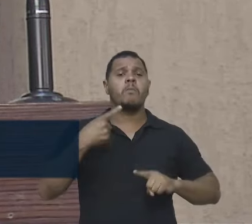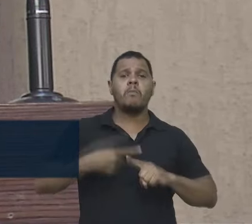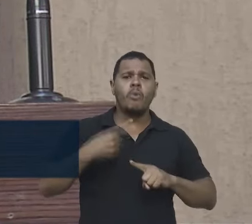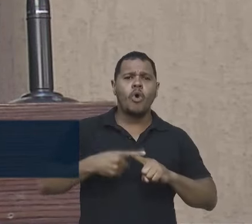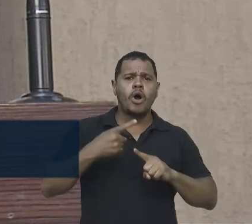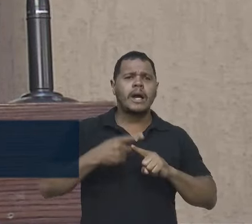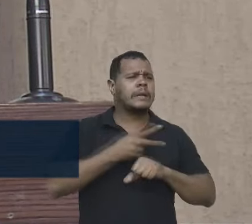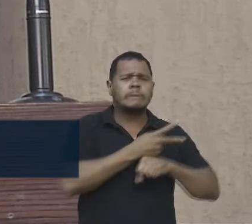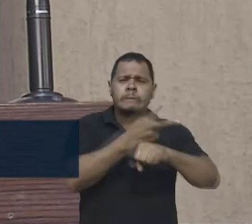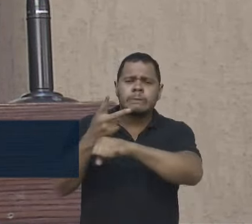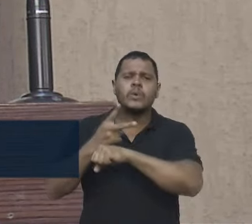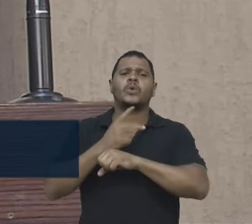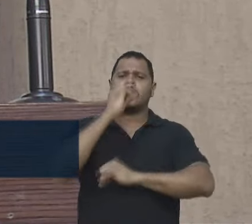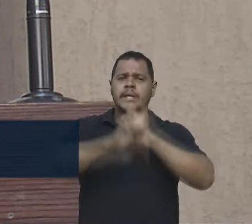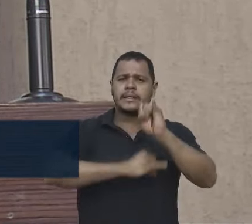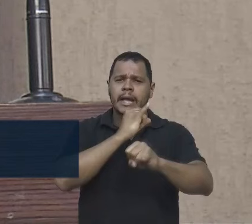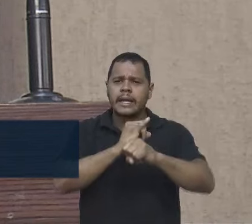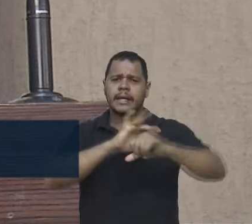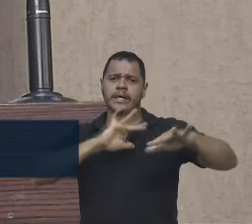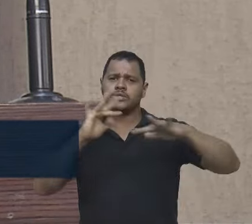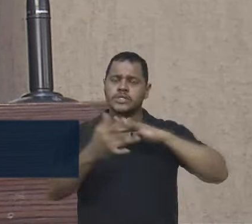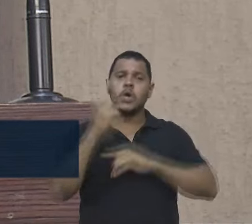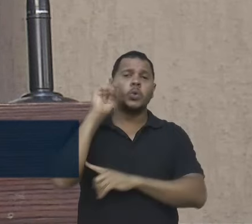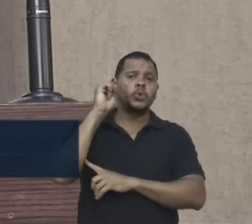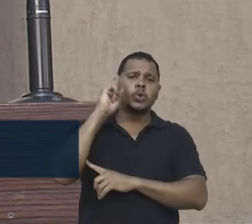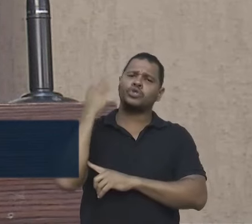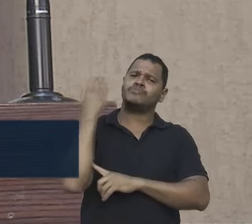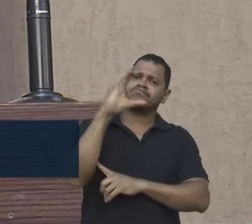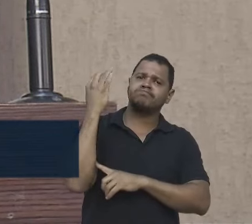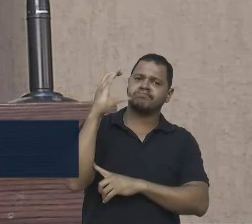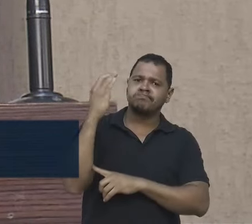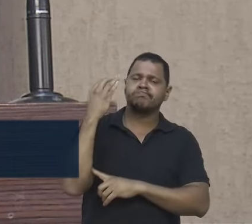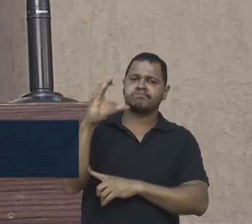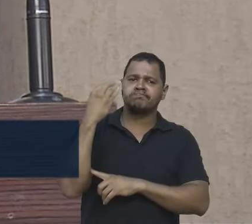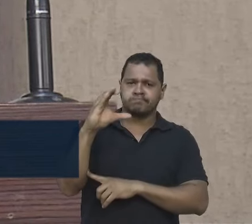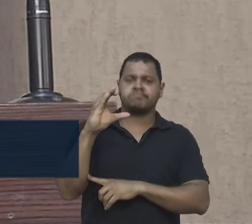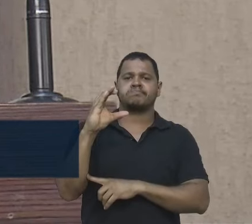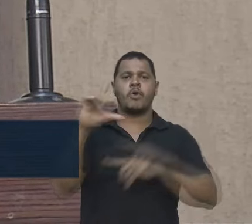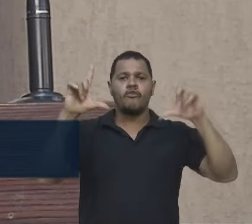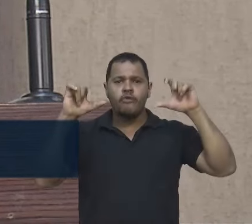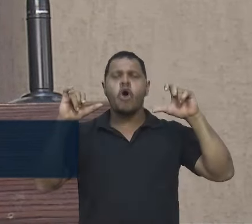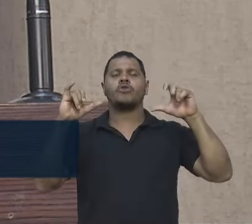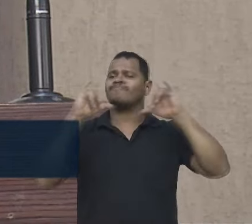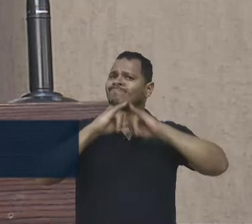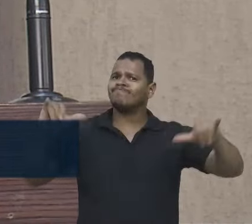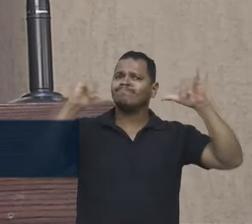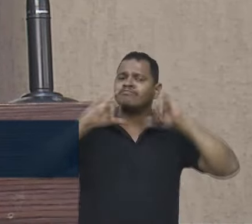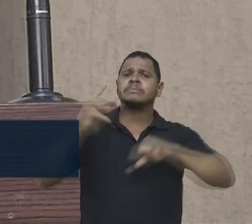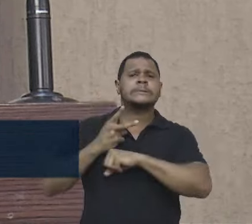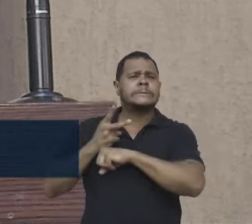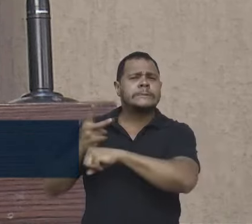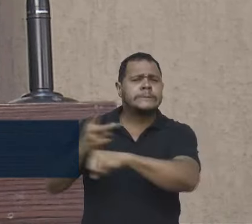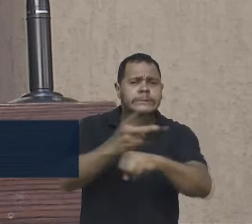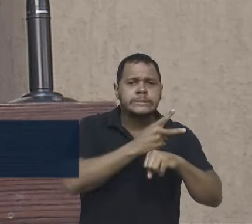casa na região do bairro Carlos Dias e não retornou eu tenho feito tudo para encontrar meu filho para ter algo